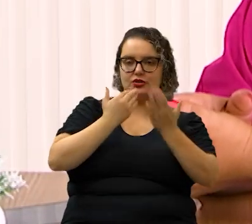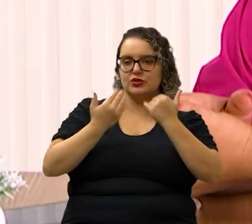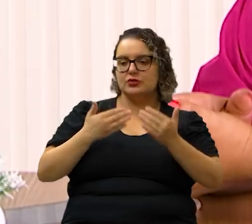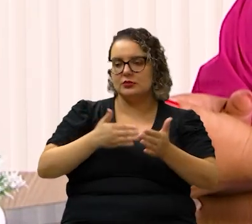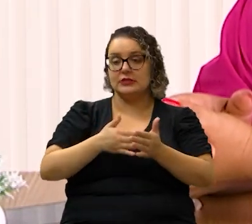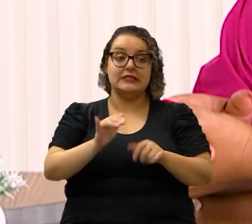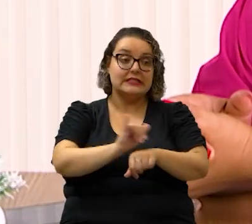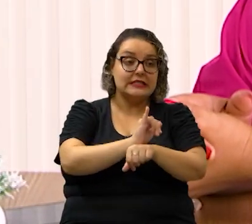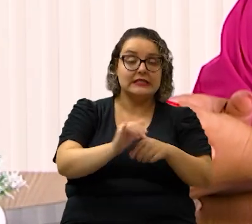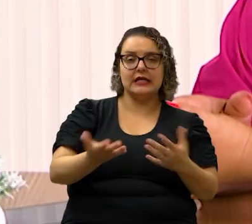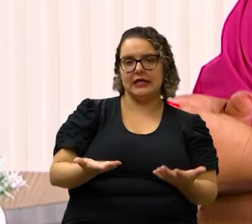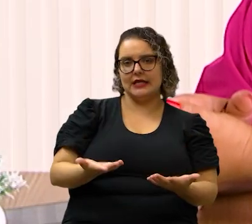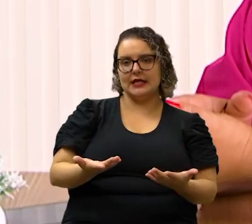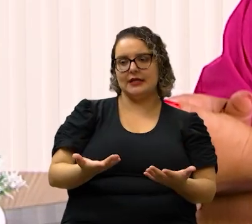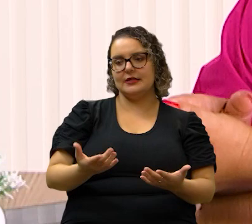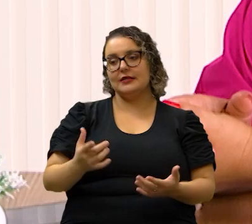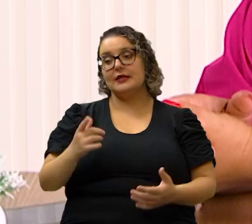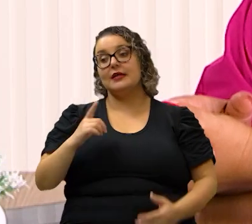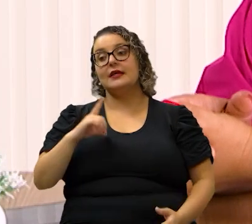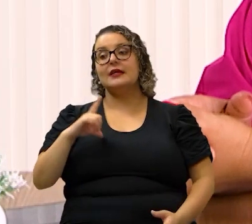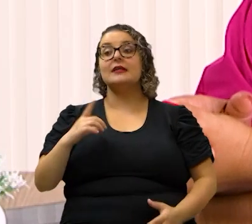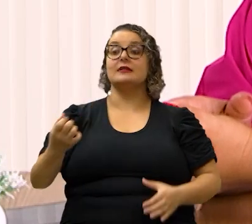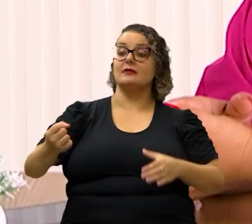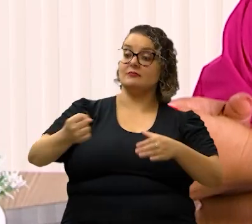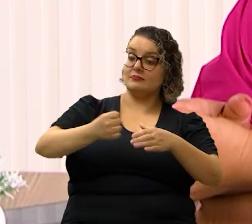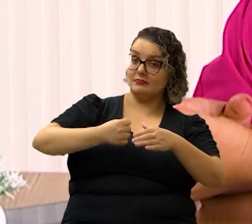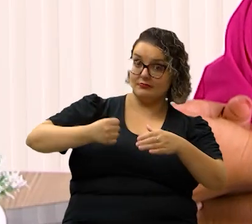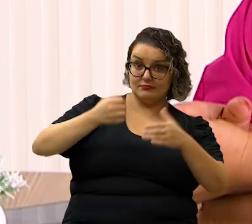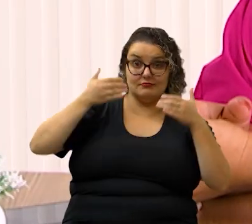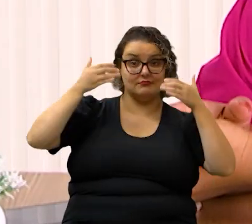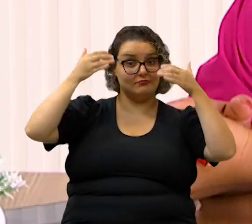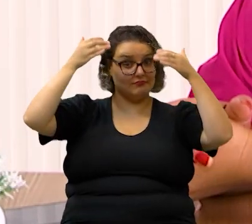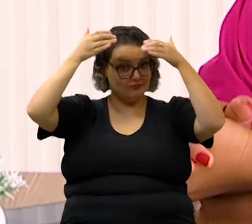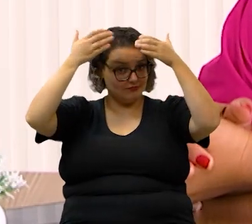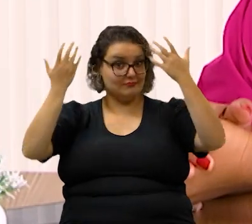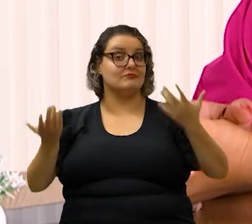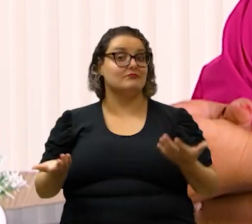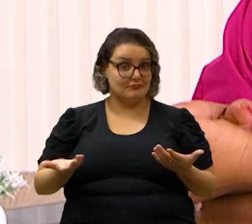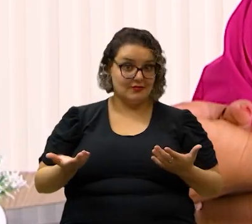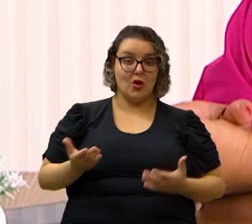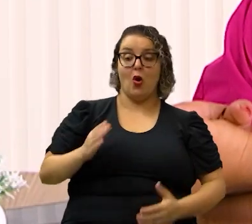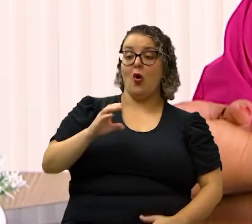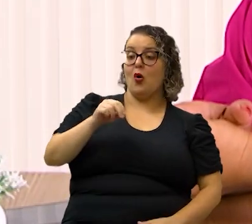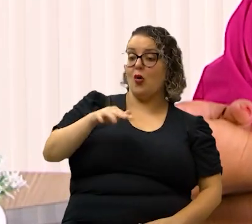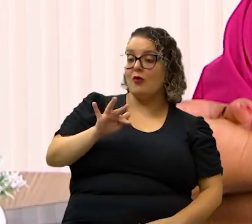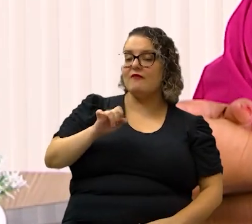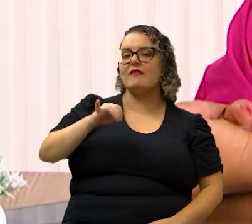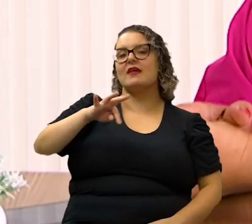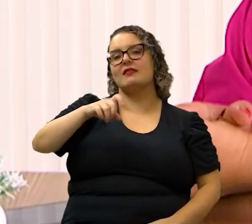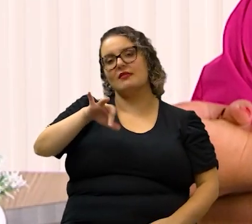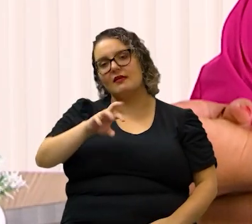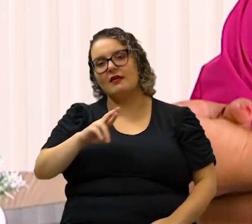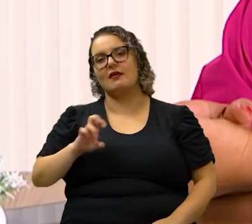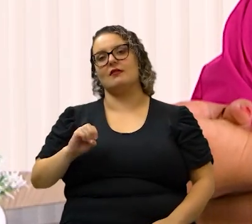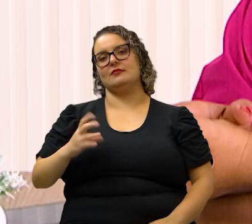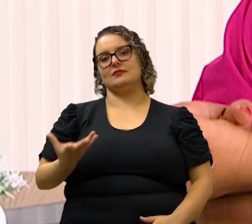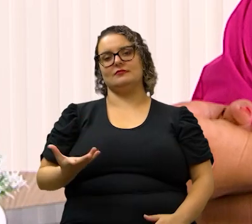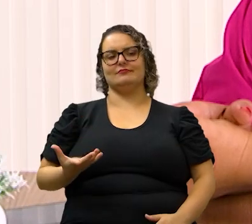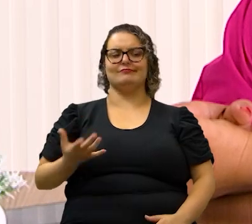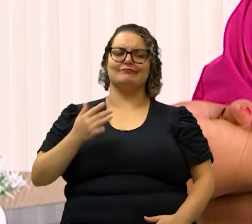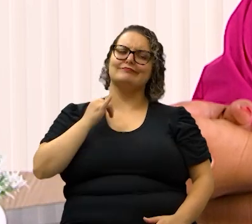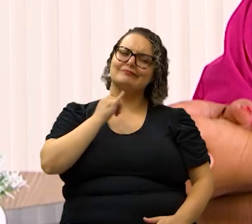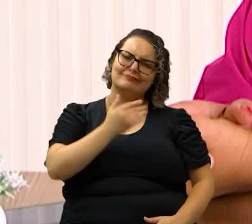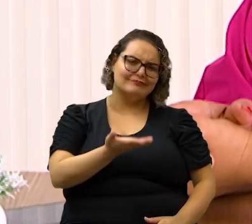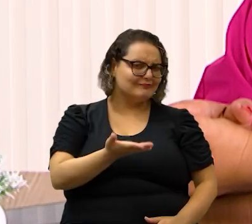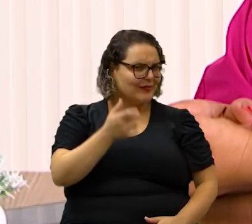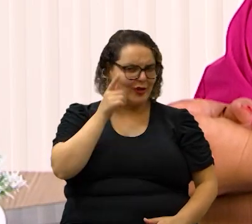de dieta, estratégia. Temos os confeiteiros, temos os chefes, né, da gastronomia que dão essa cara, que me